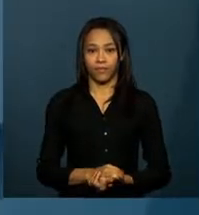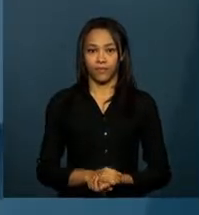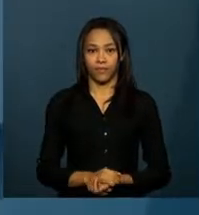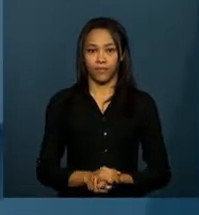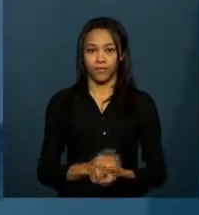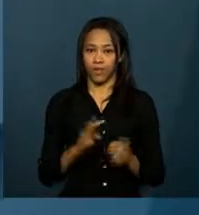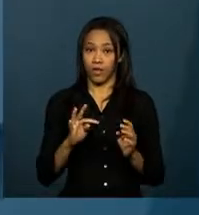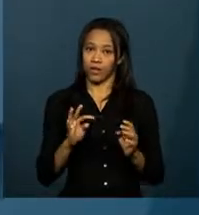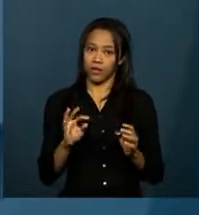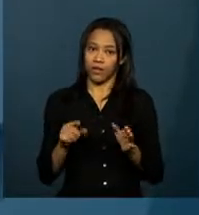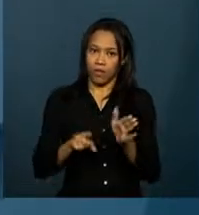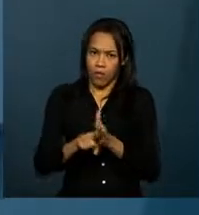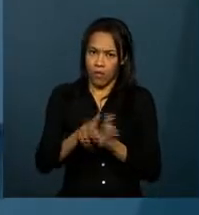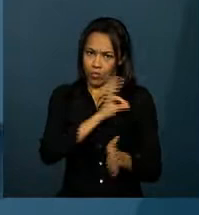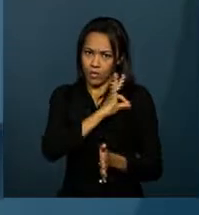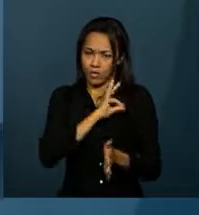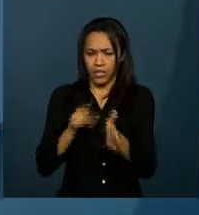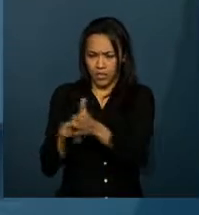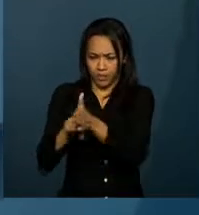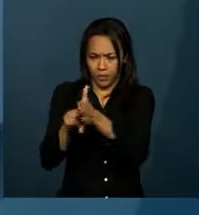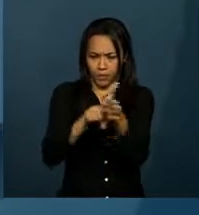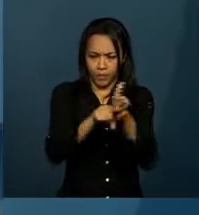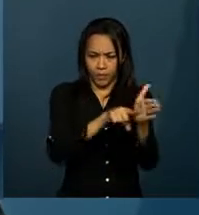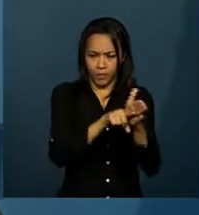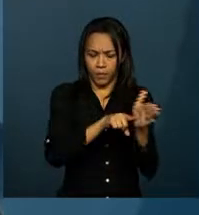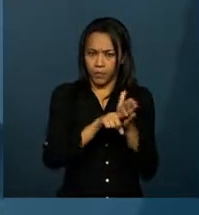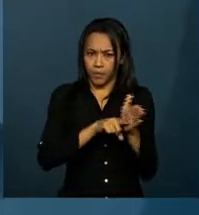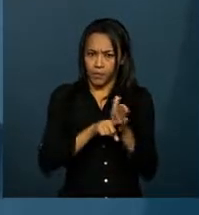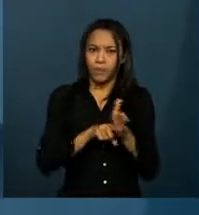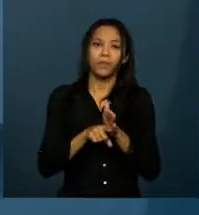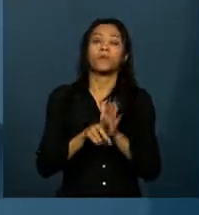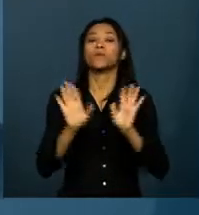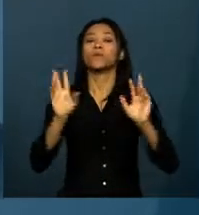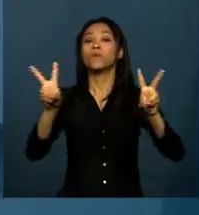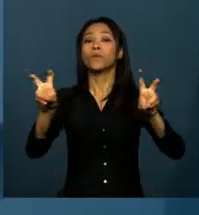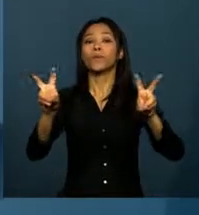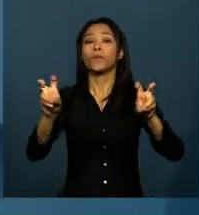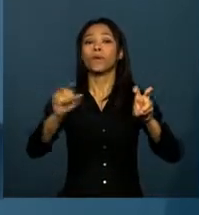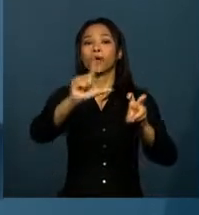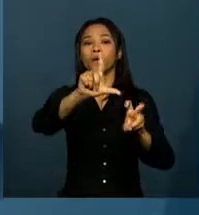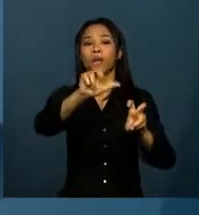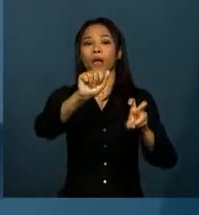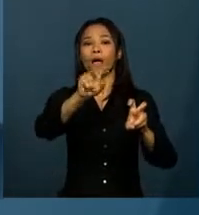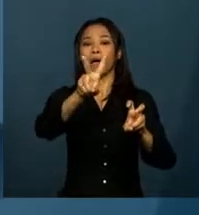todas as investigações da Lava Jato são feitas no respectivo sigilo.